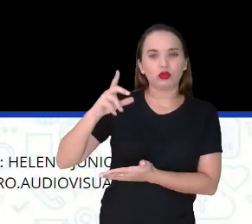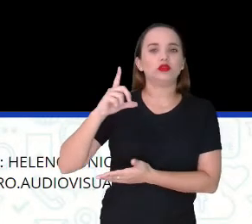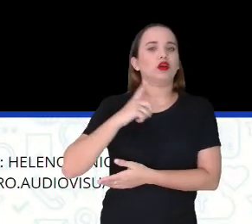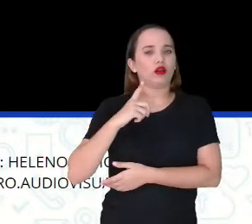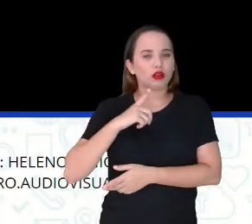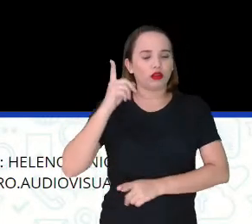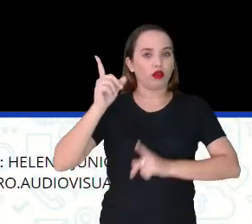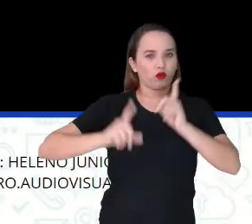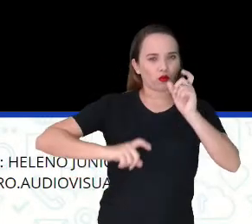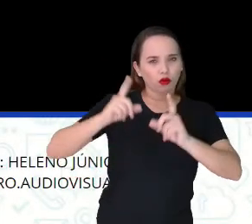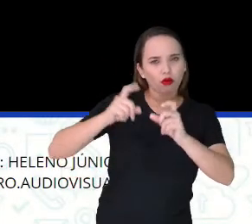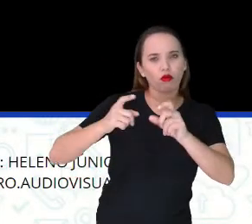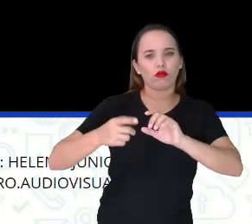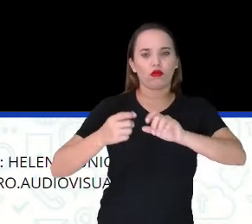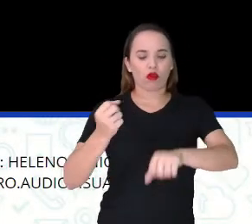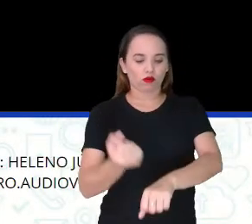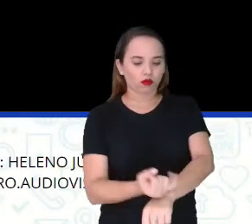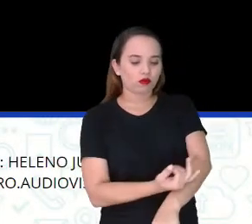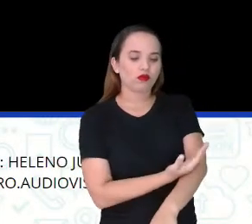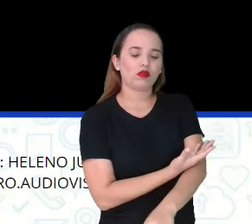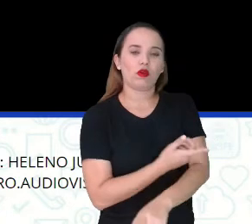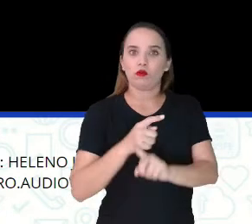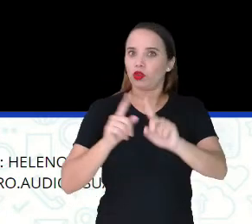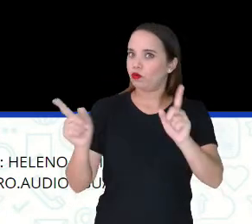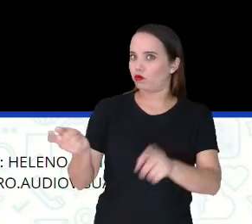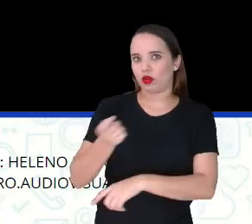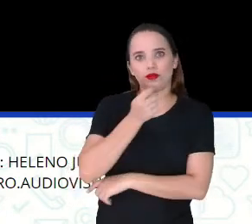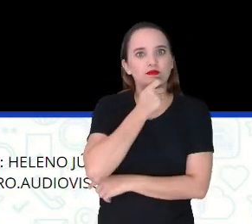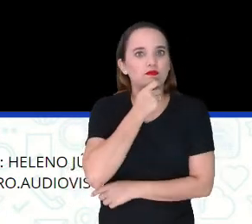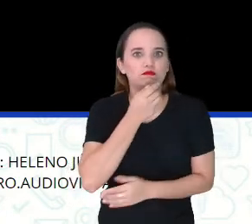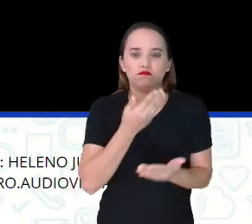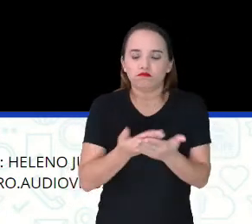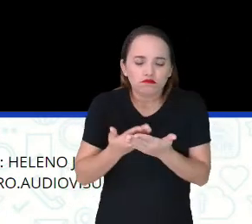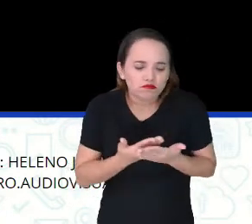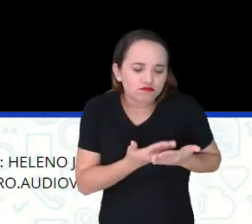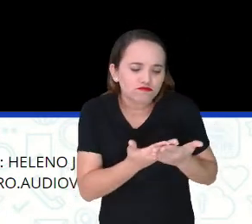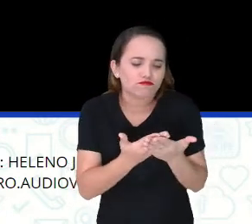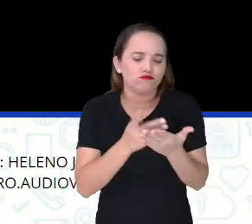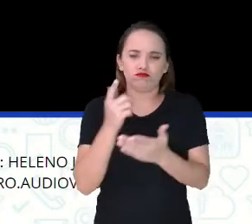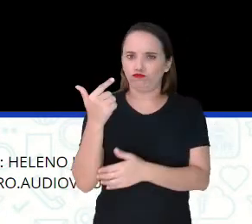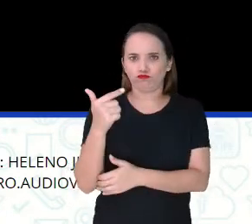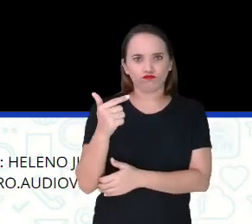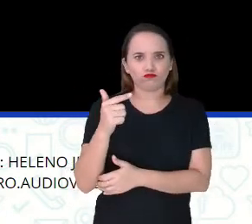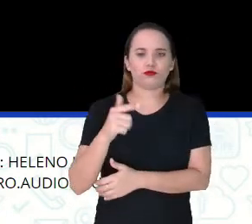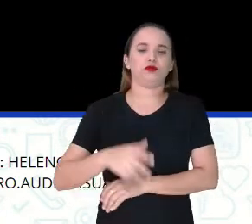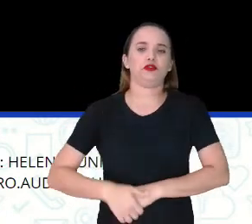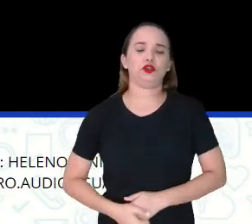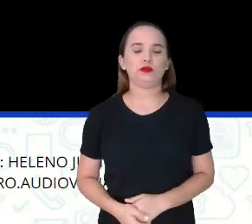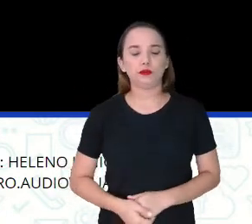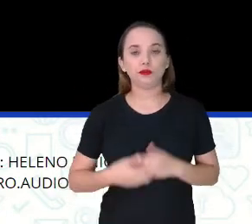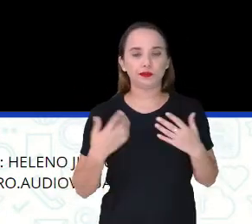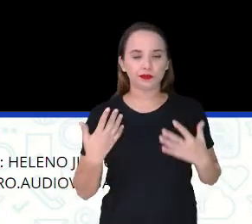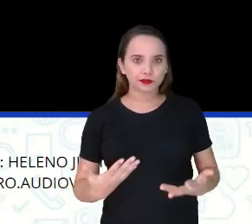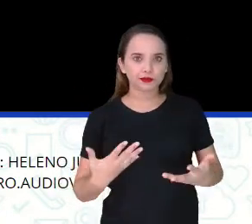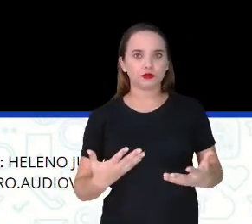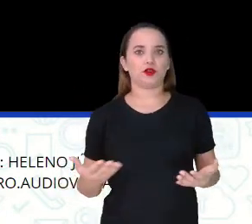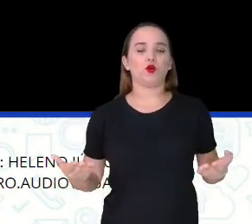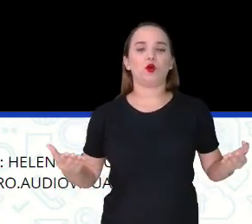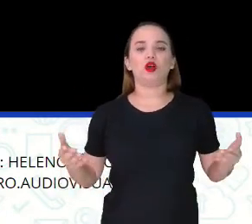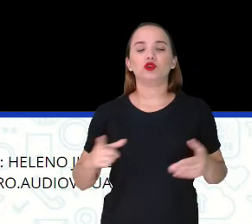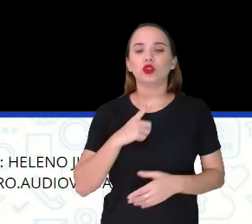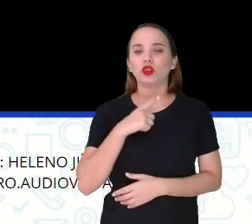mas era algo que ainda não era estudado, né? Algo que não era cientificamente comprovado. Então, a gente